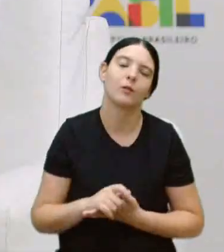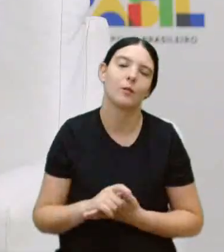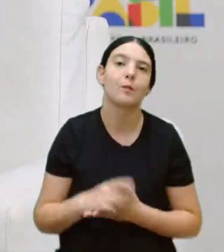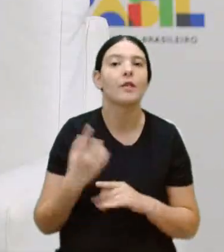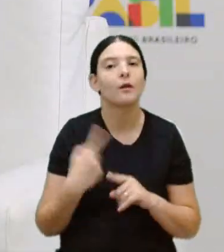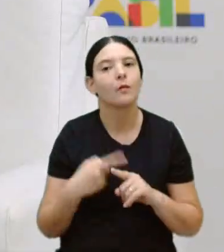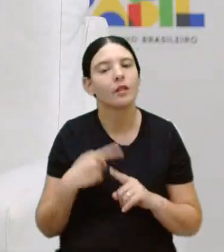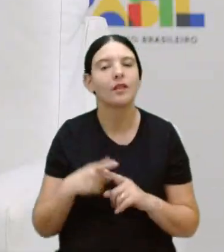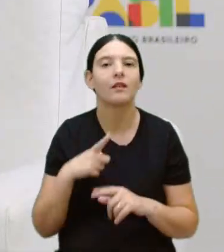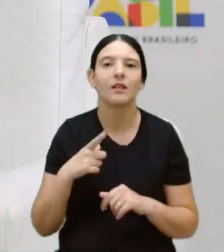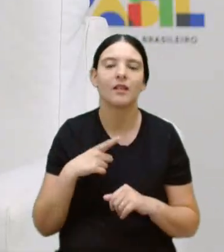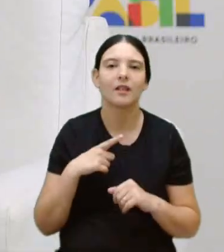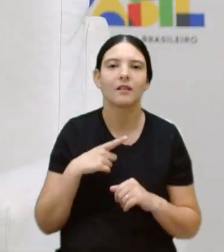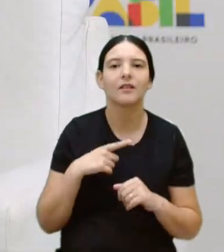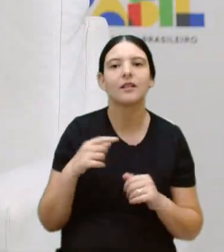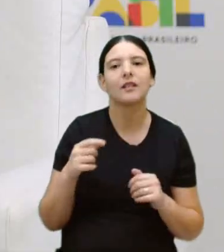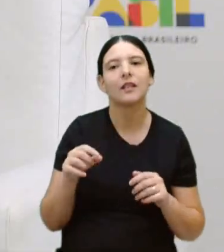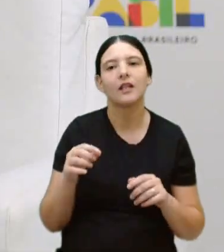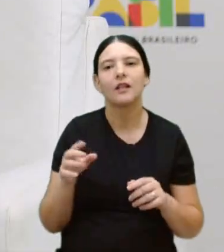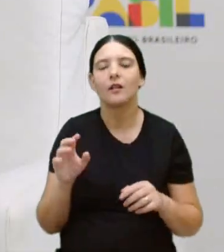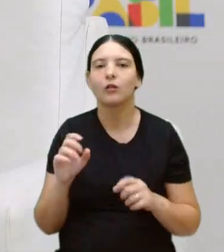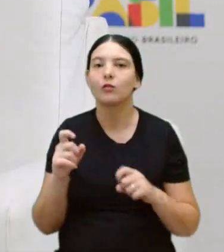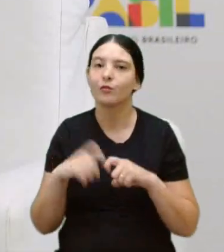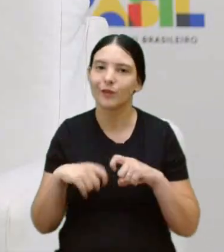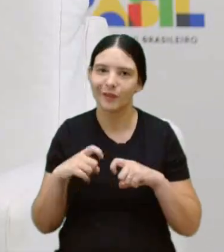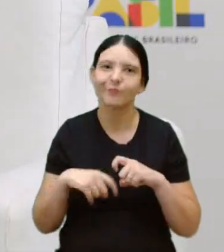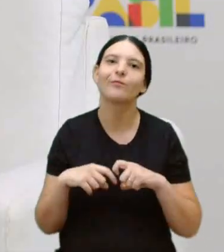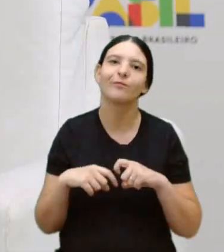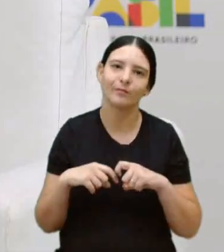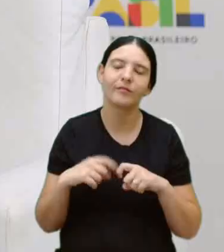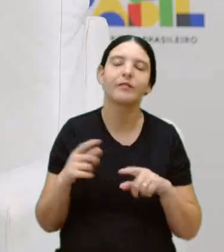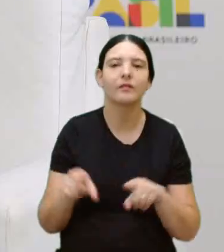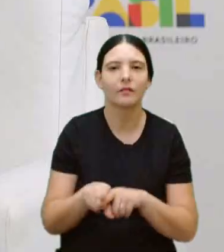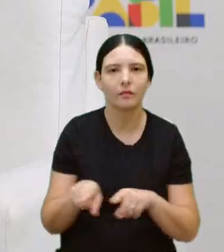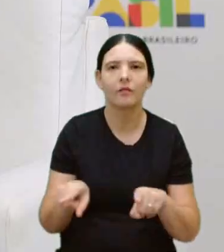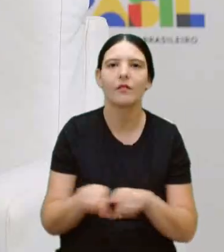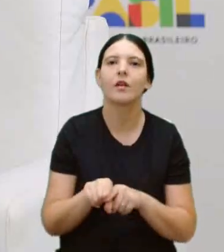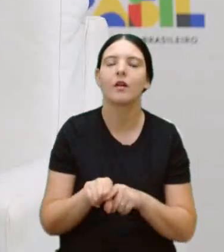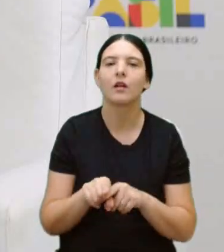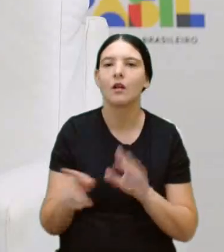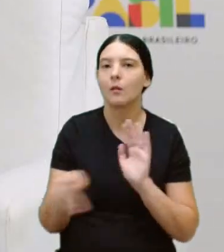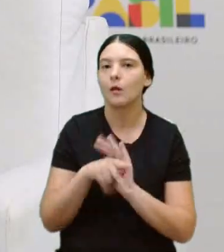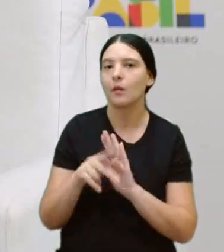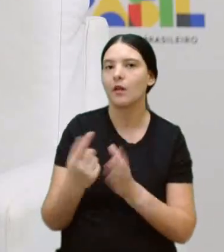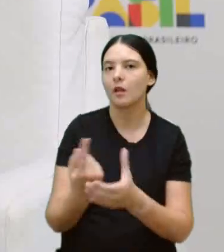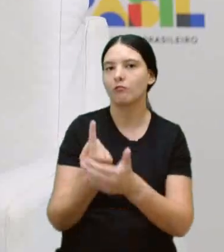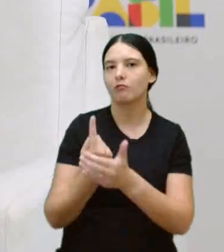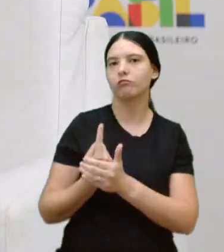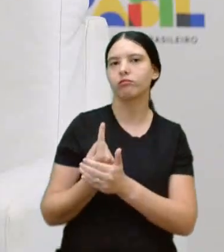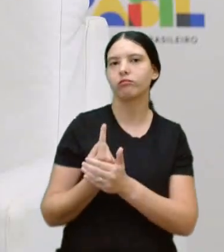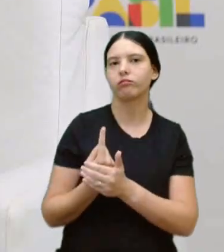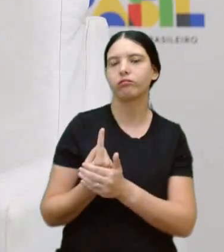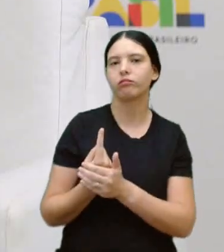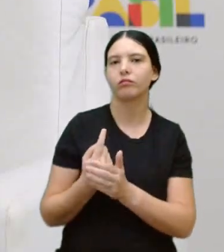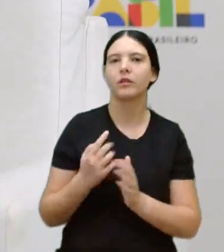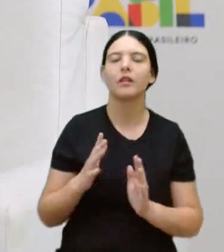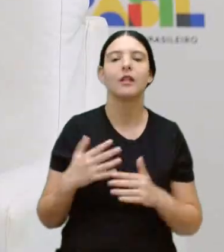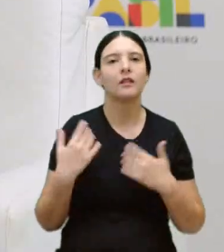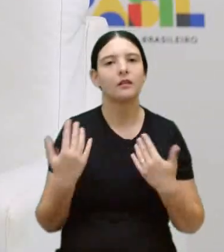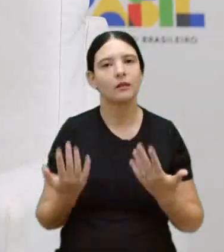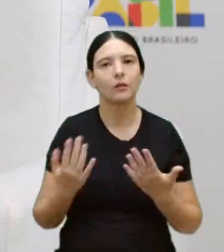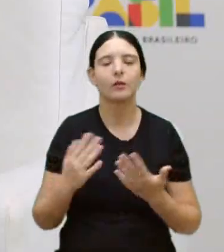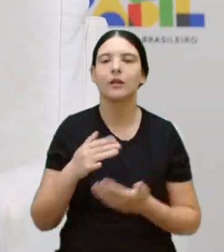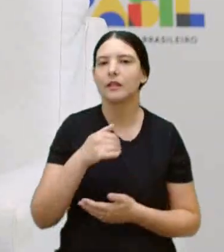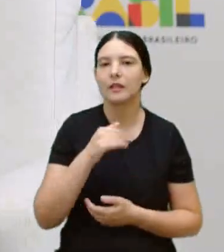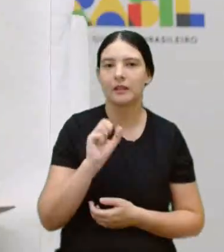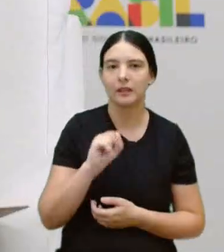é da conjugalidade, que é o sexo. E também a propriedade privada, o patrimônio. Então, o amar pode estar em